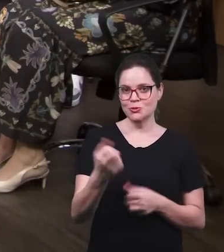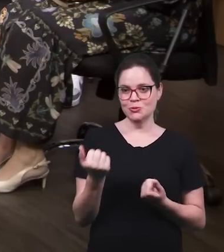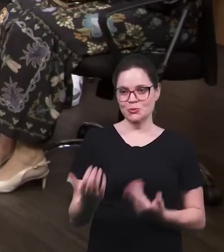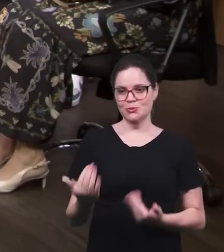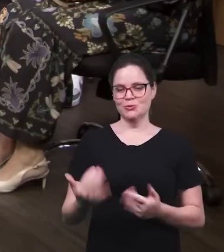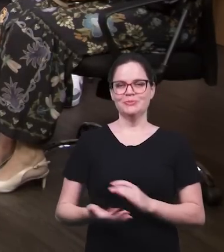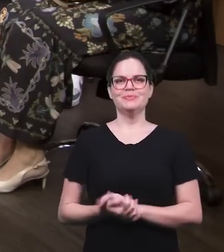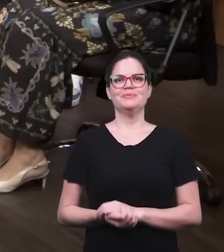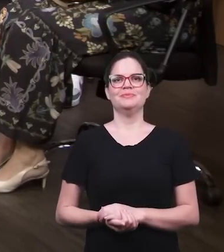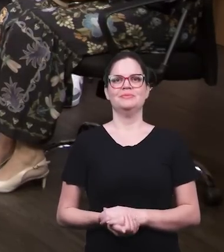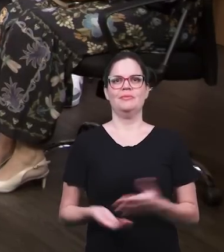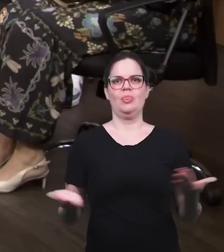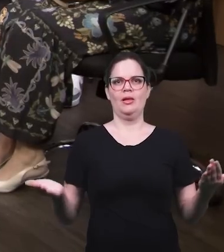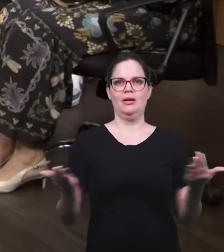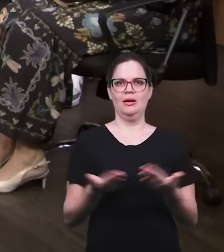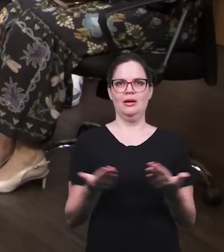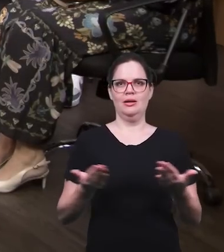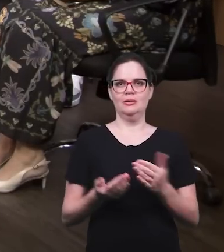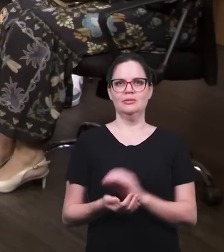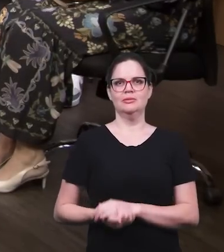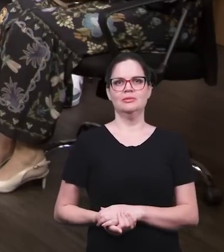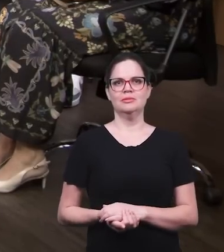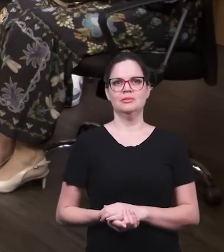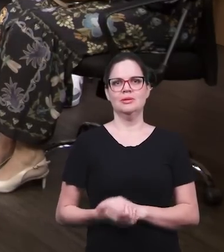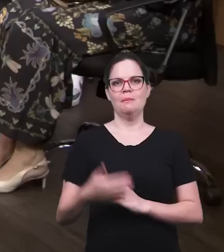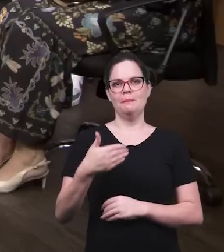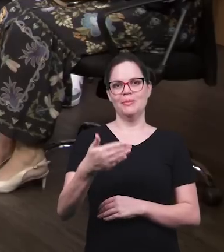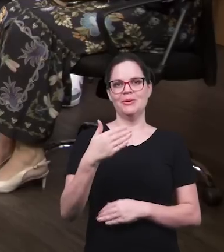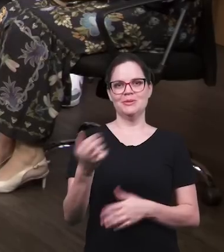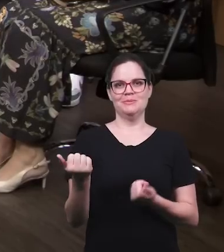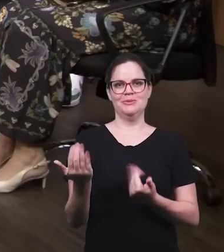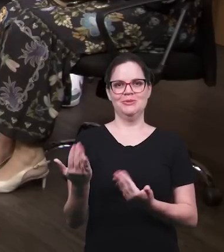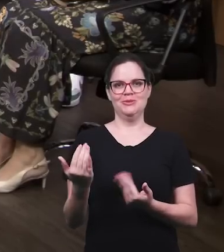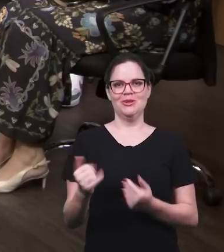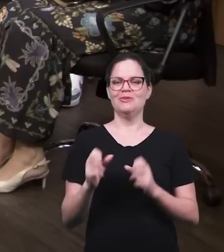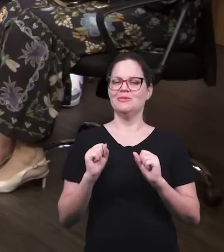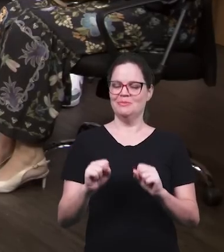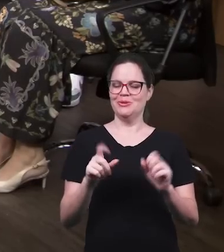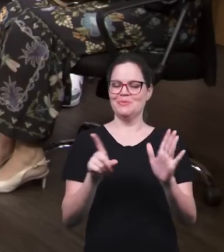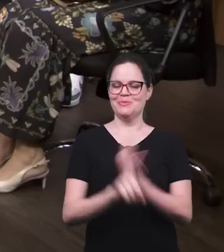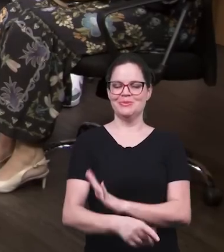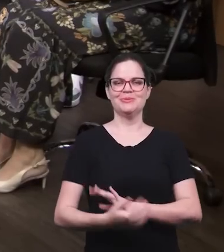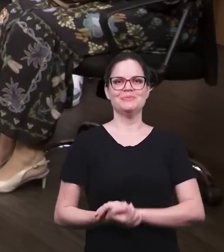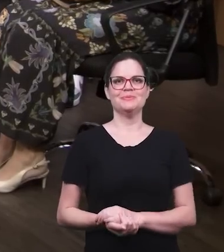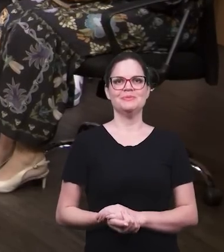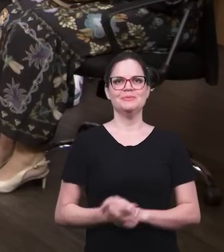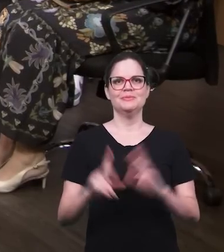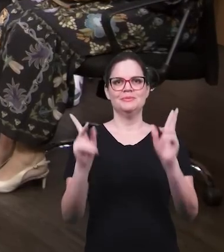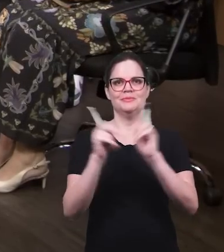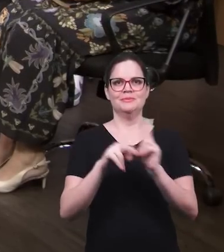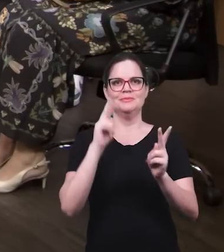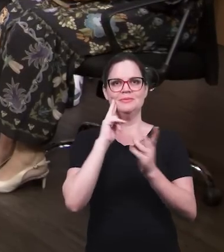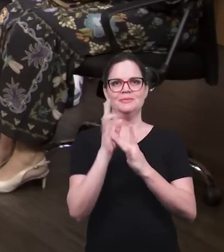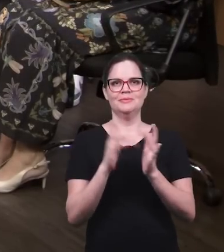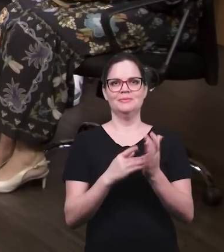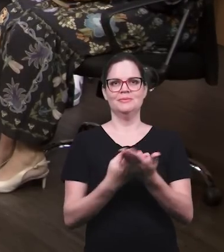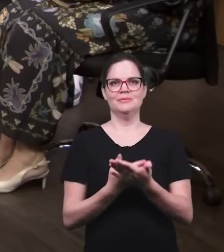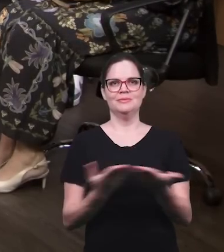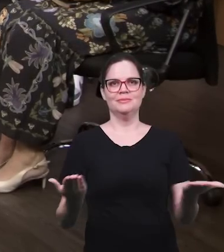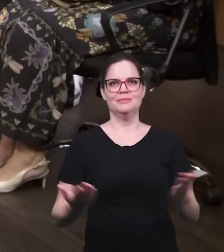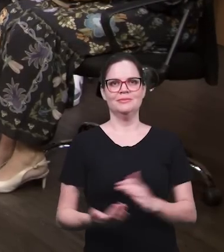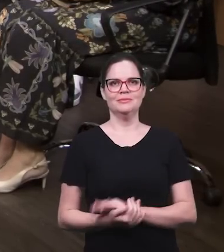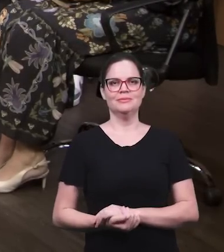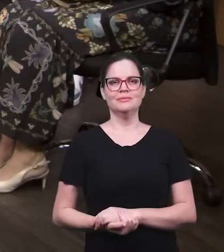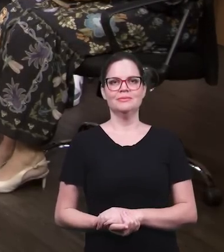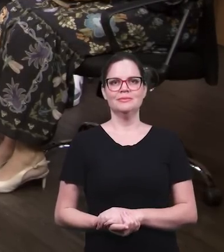com os nossos jovens? Pastor, agora nós vamos pro próximo jovem. Fica à vontade. A paz do